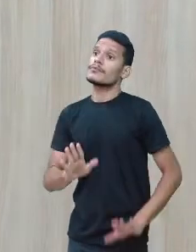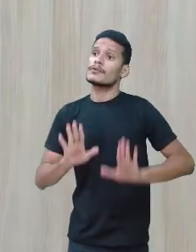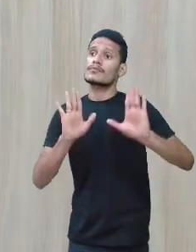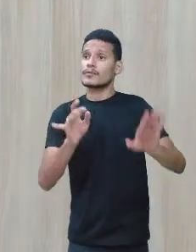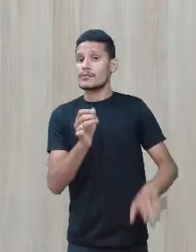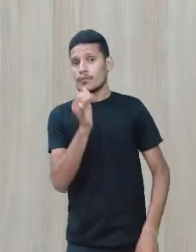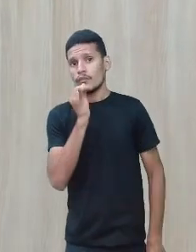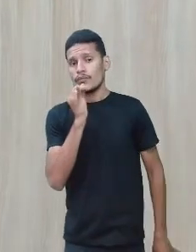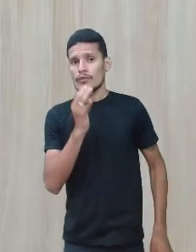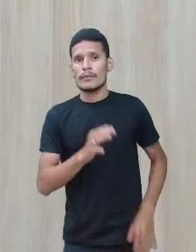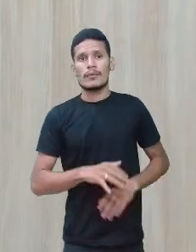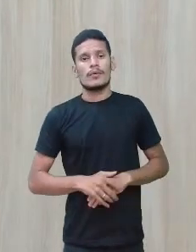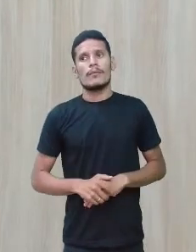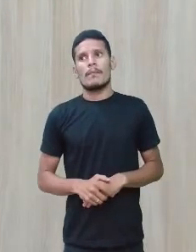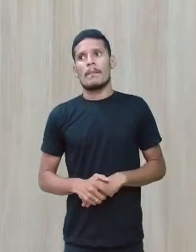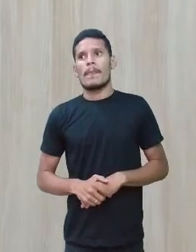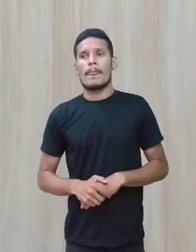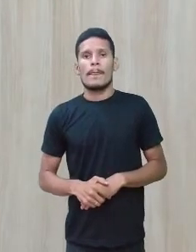por exemplo,